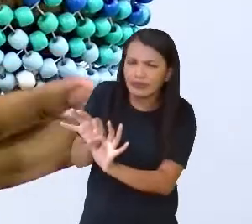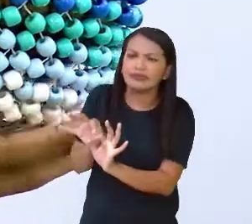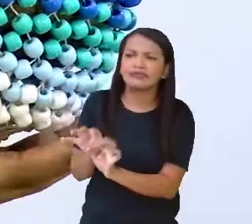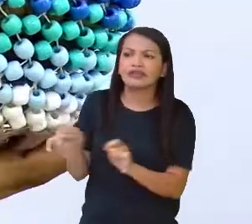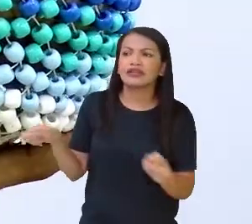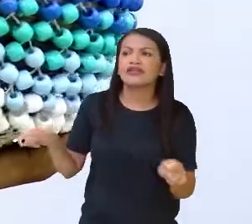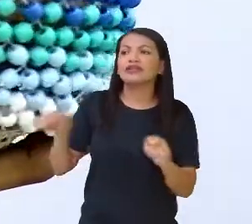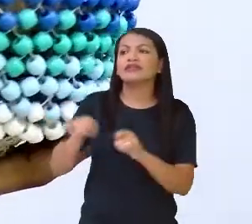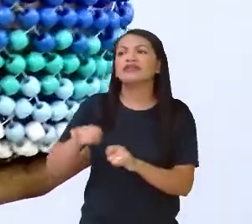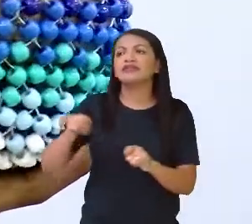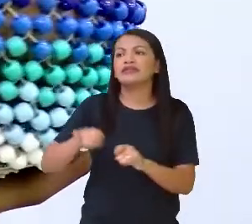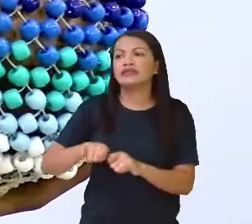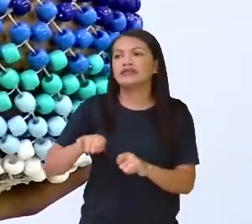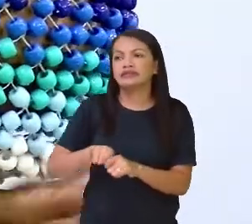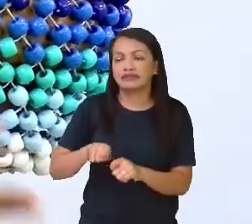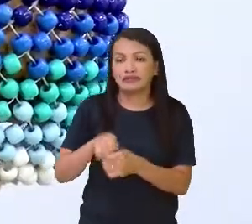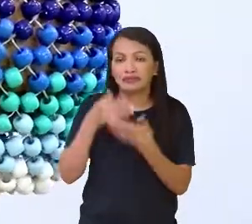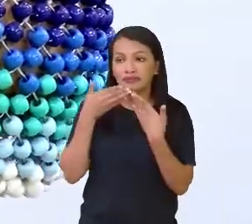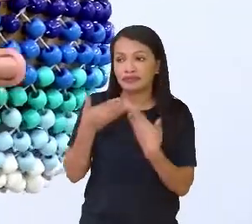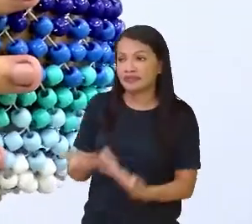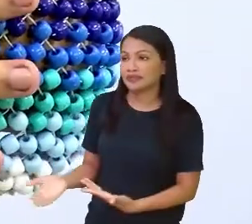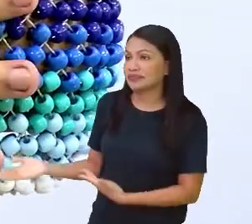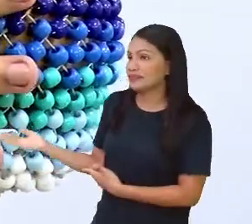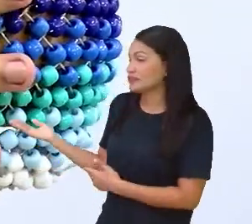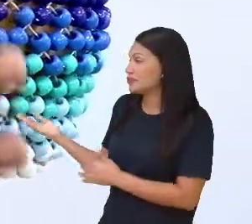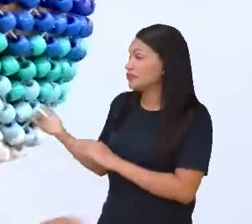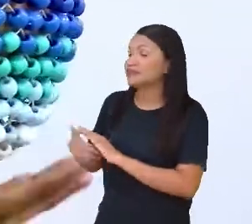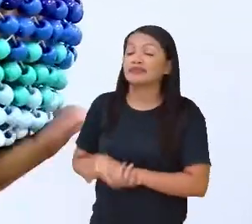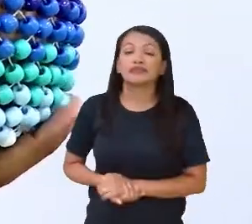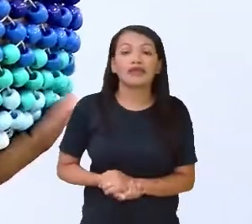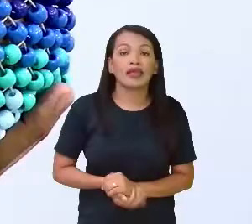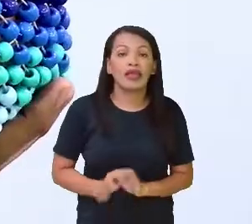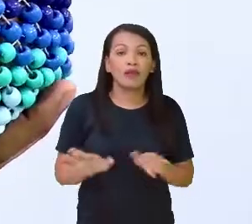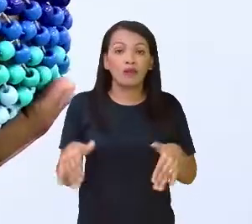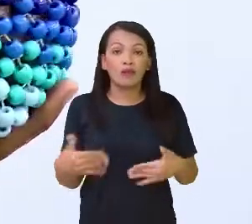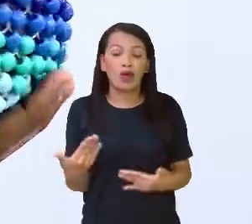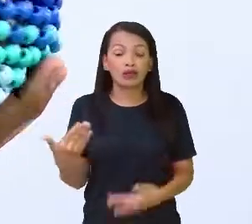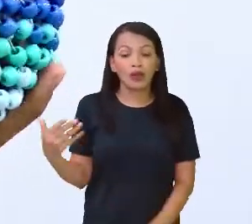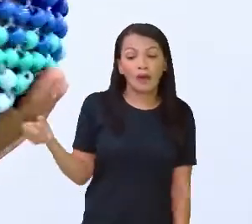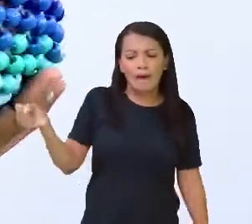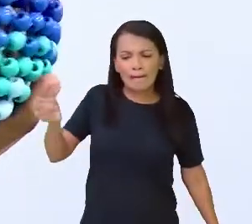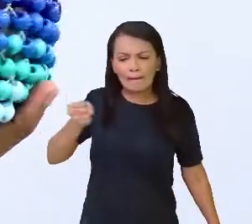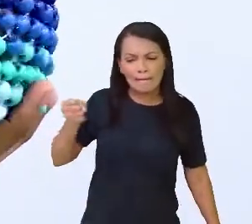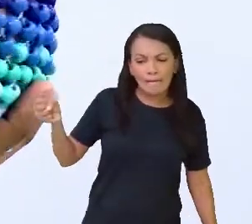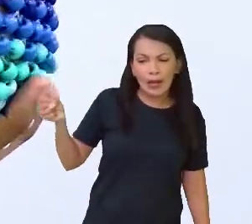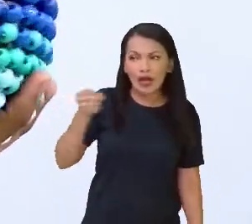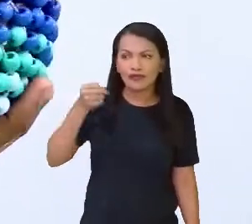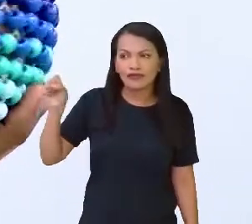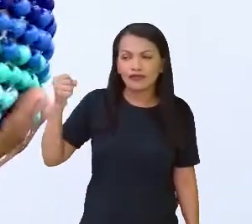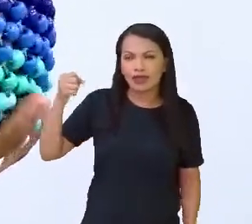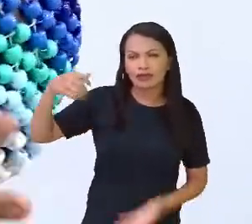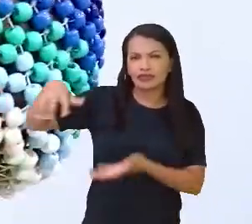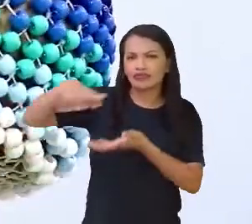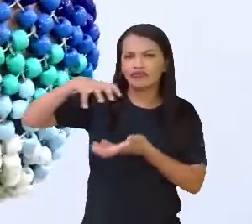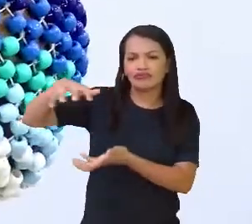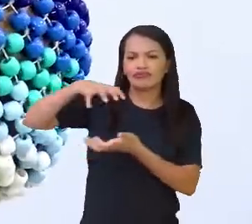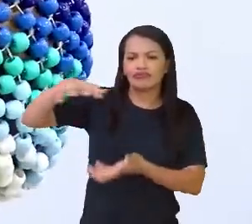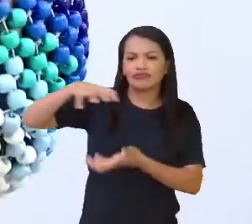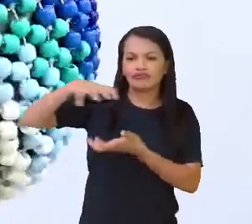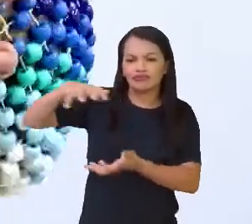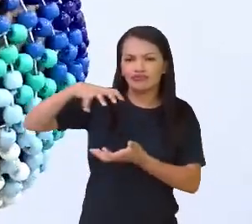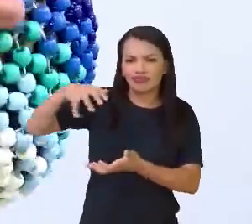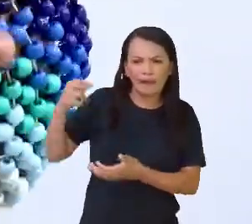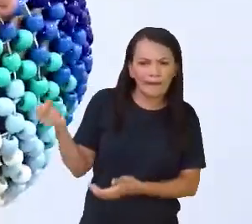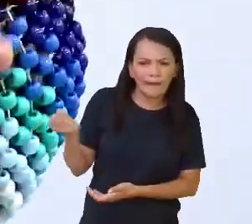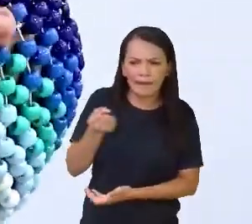vai fazendo e aqui fica desse jeito. Quando a gente movimenta, né, a